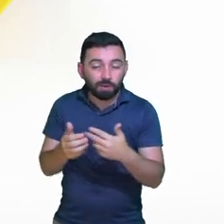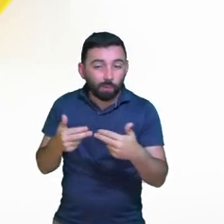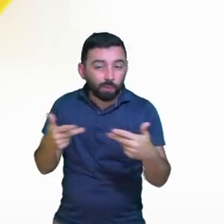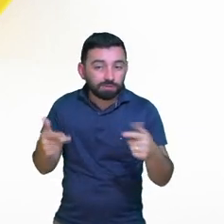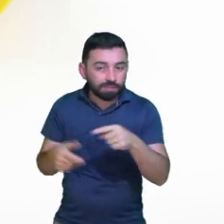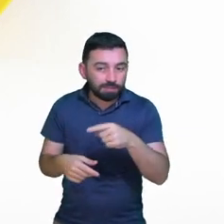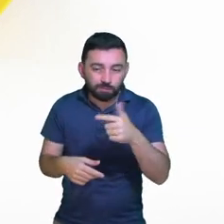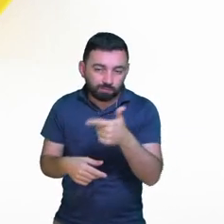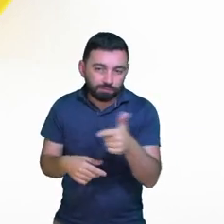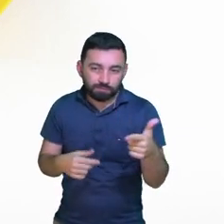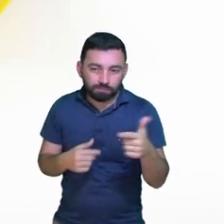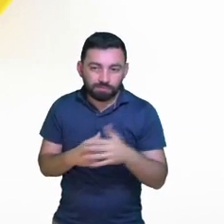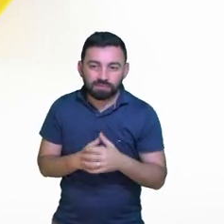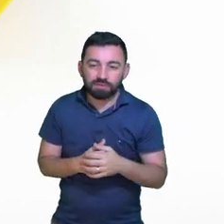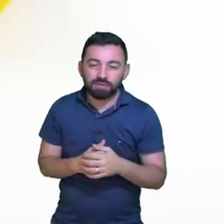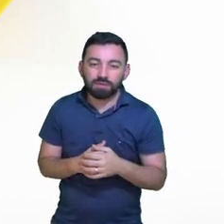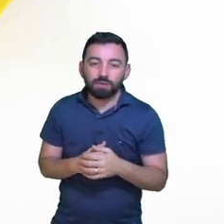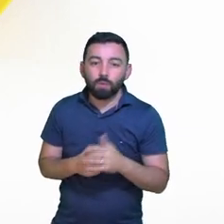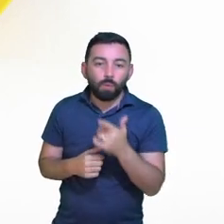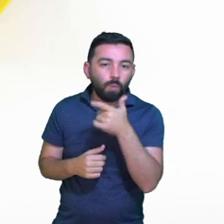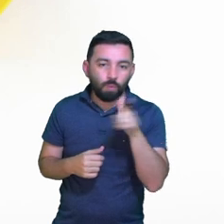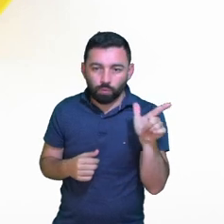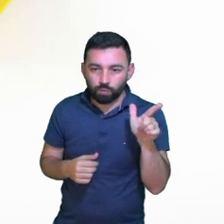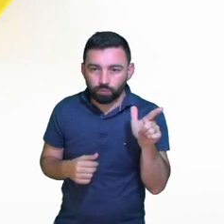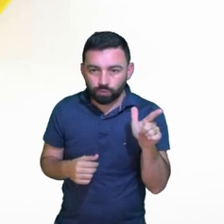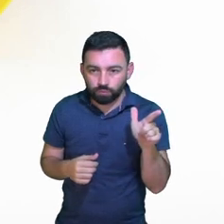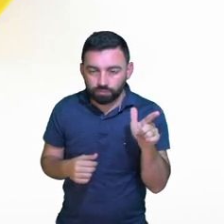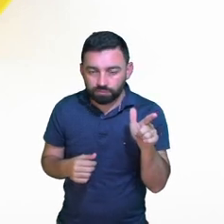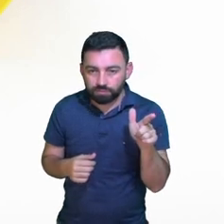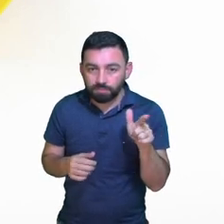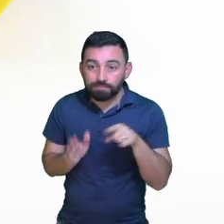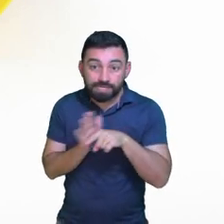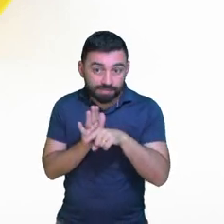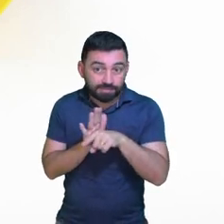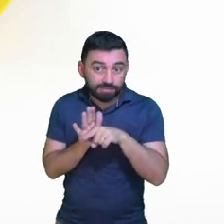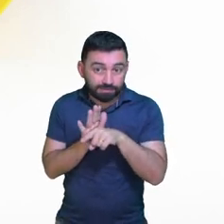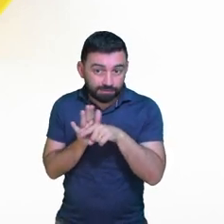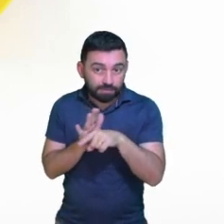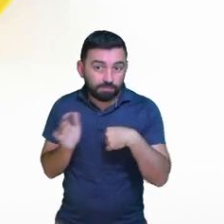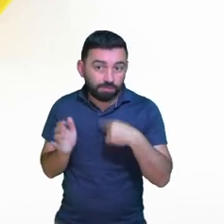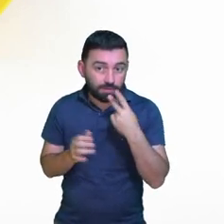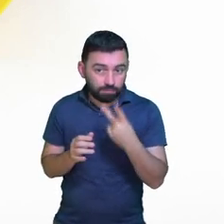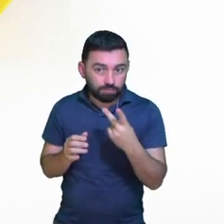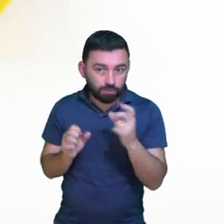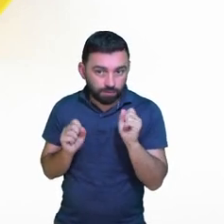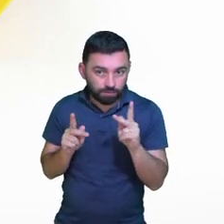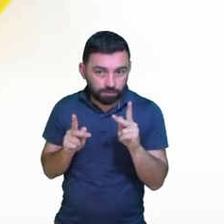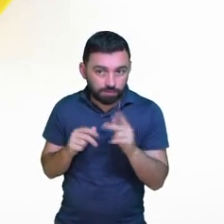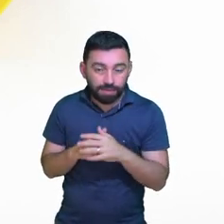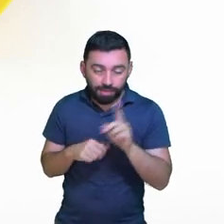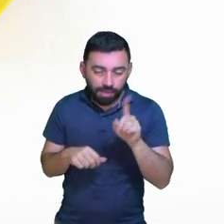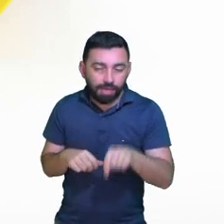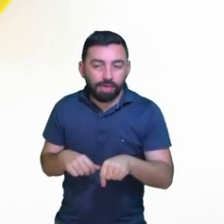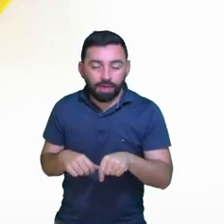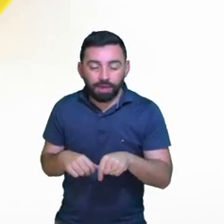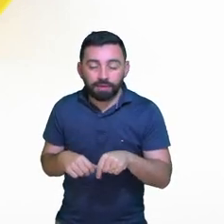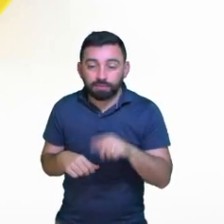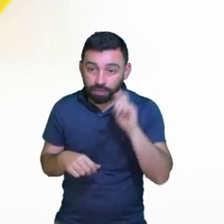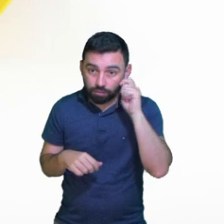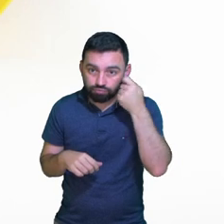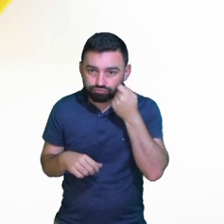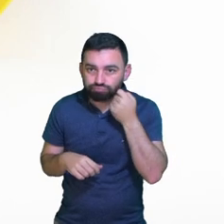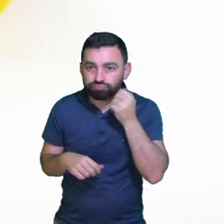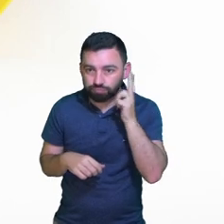coisas e agora o outro dado de pesquisa eu tô falando pesquisa Ok é negro são pessoas